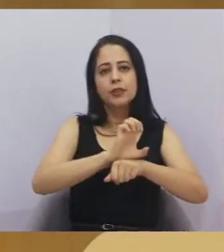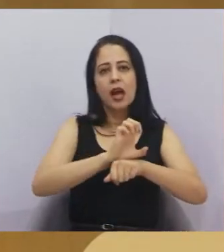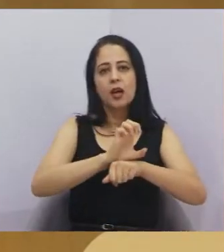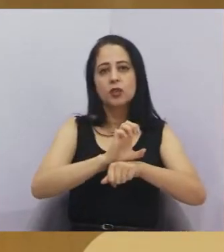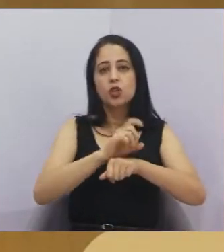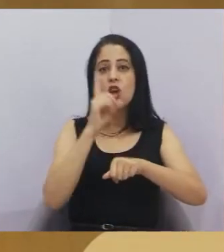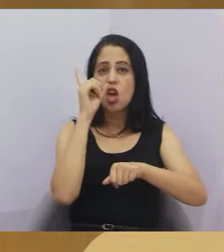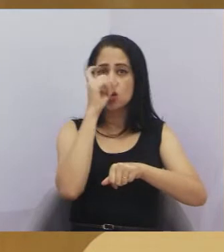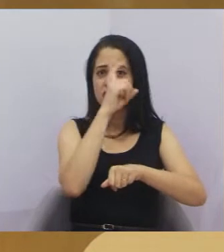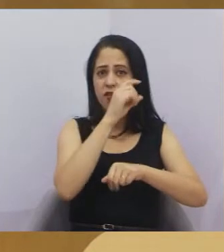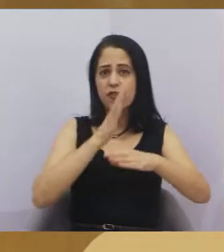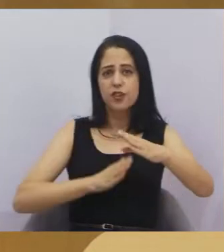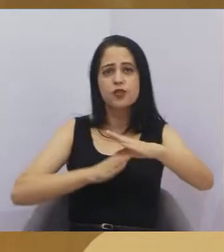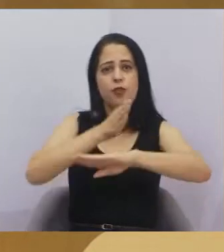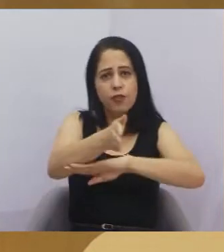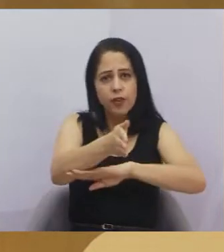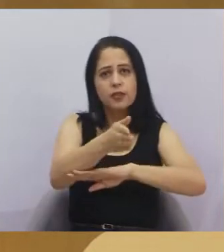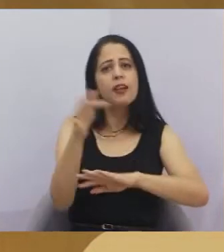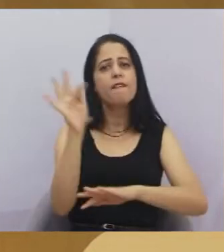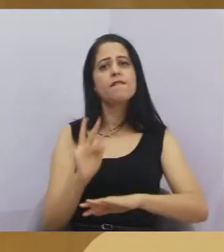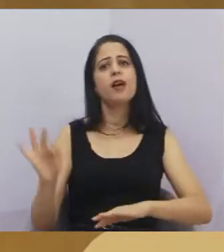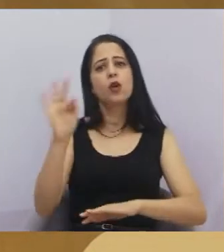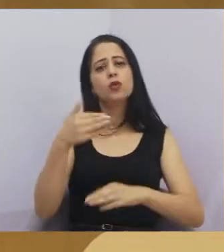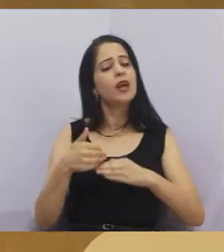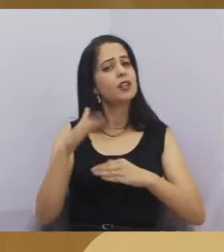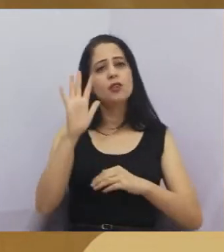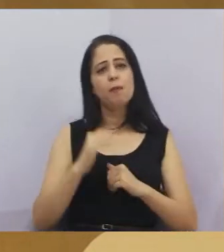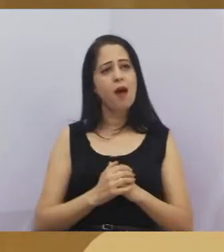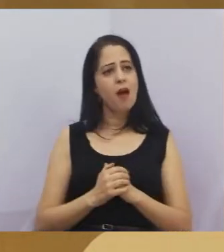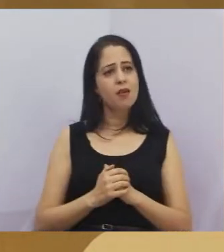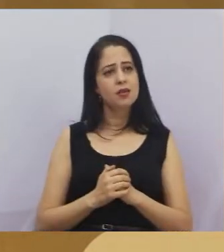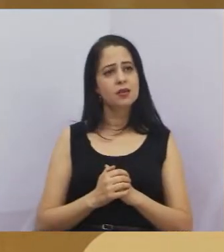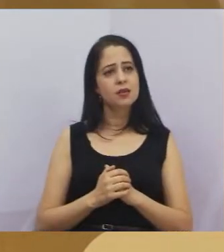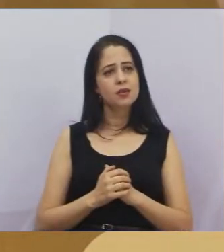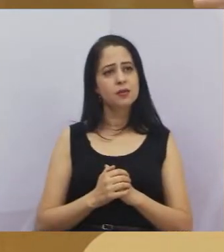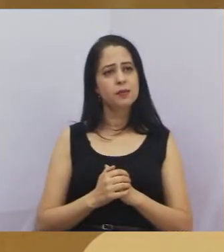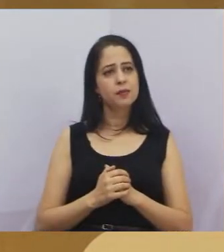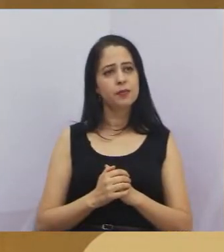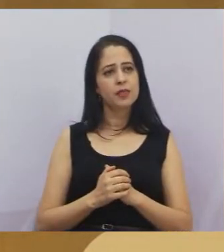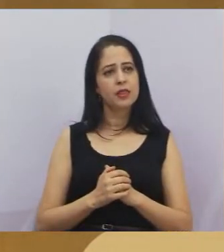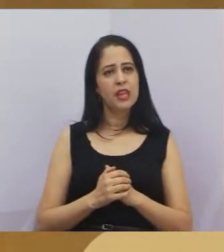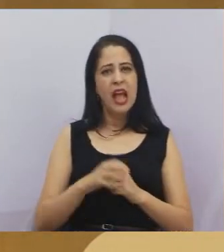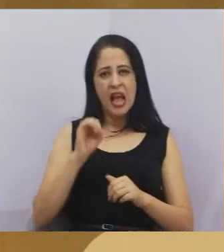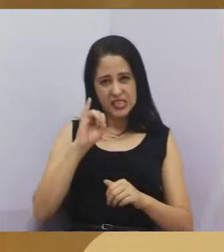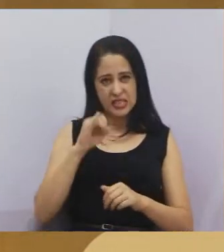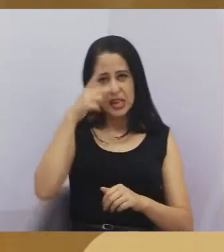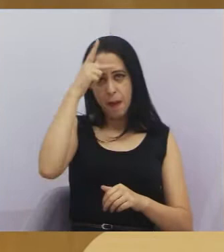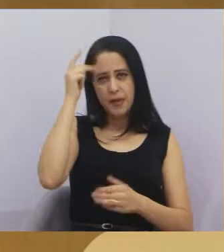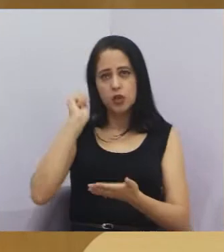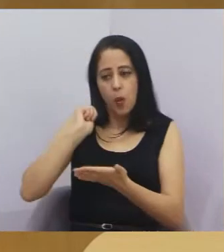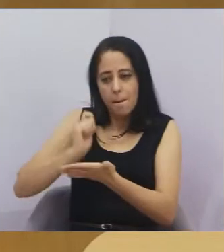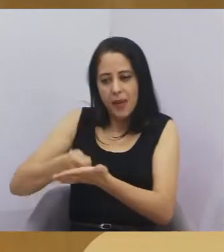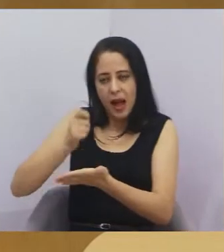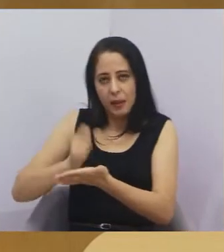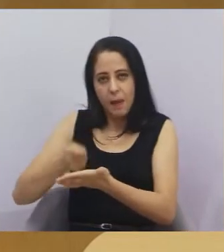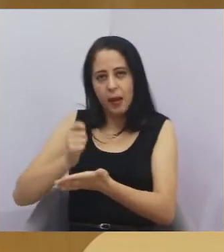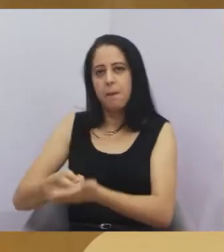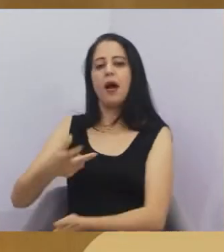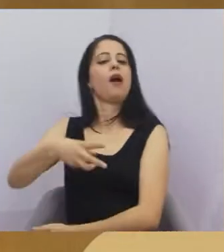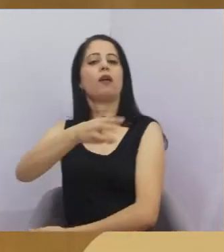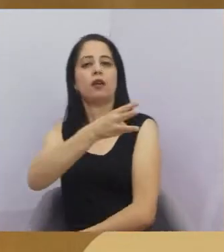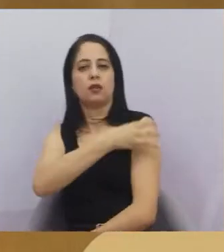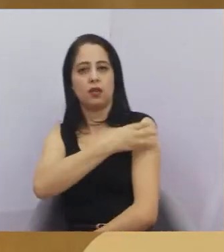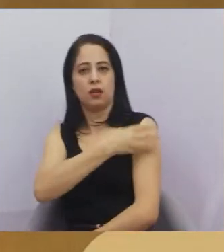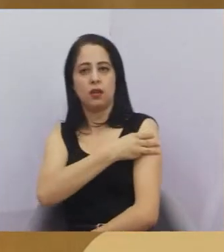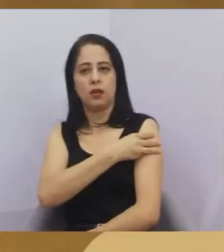de acessar o ensino superior público. Hoje há uma inversão. Aqueles que têm condição de pagar o ensino privado